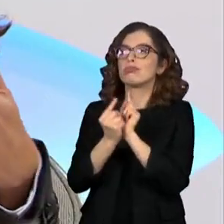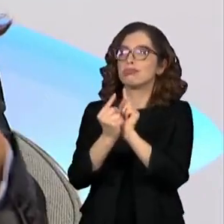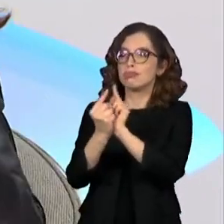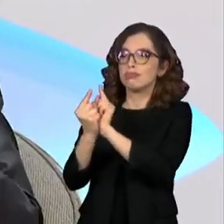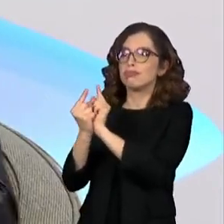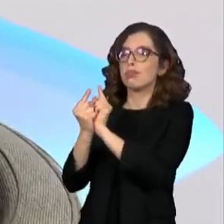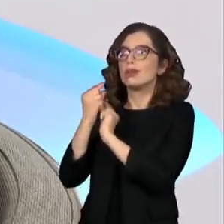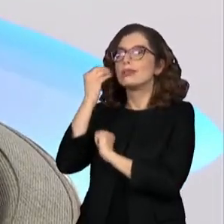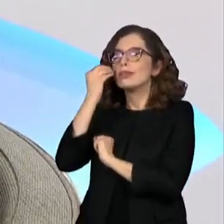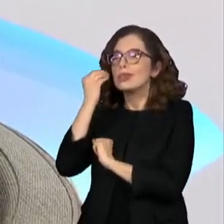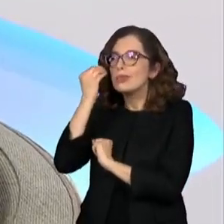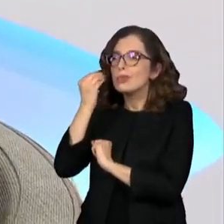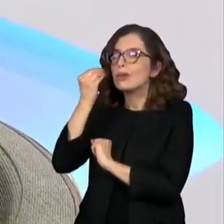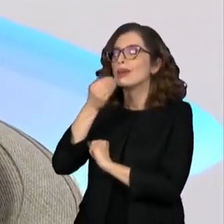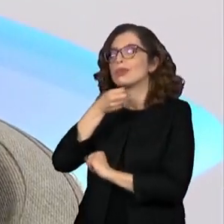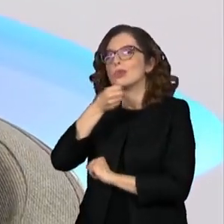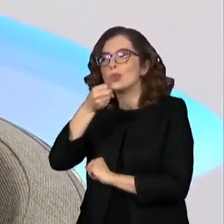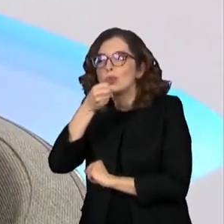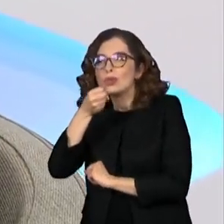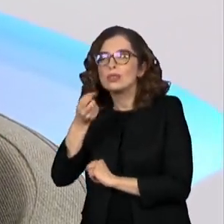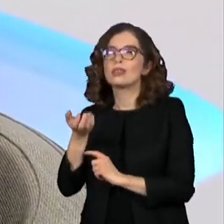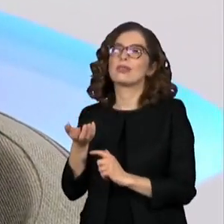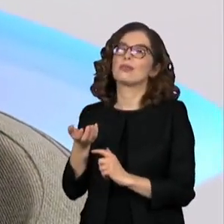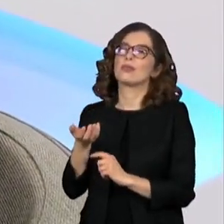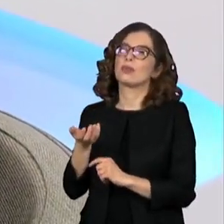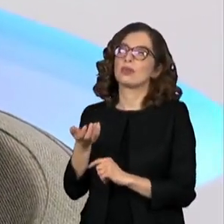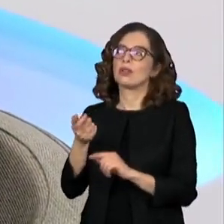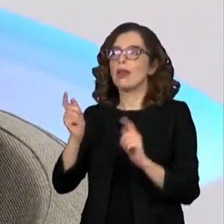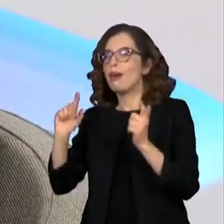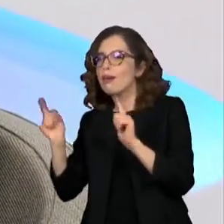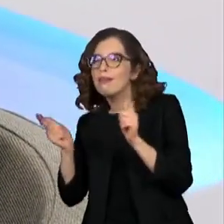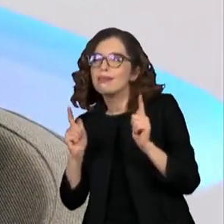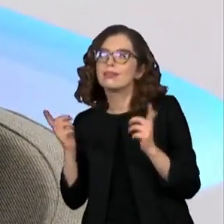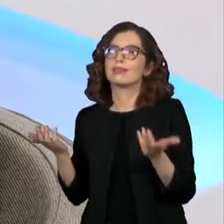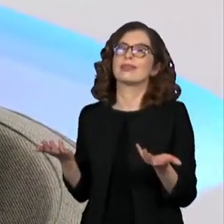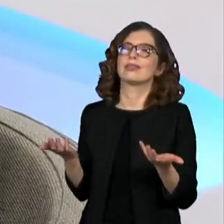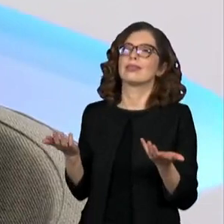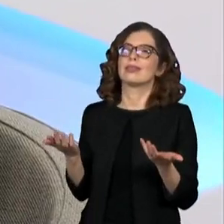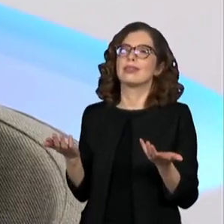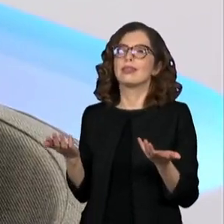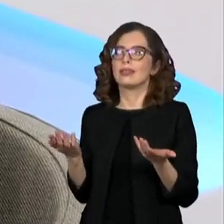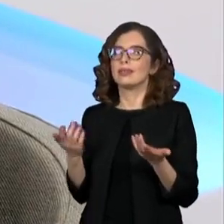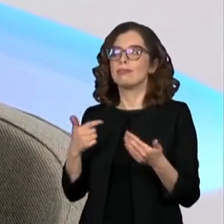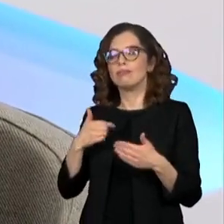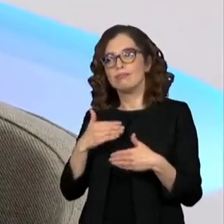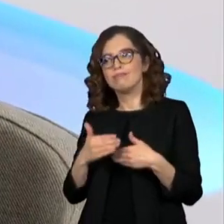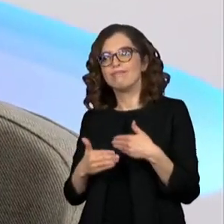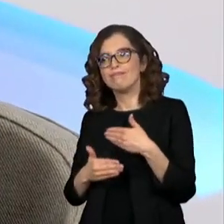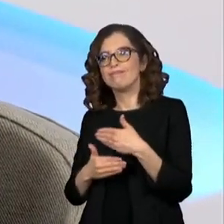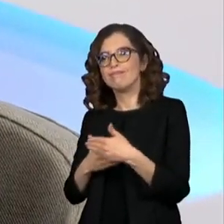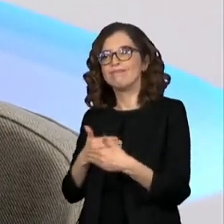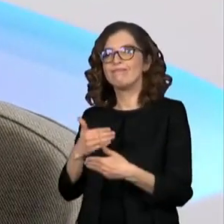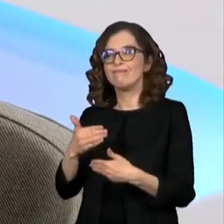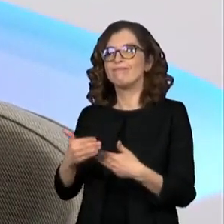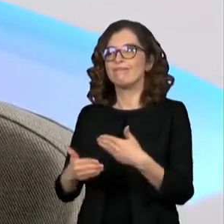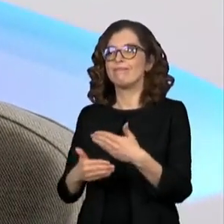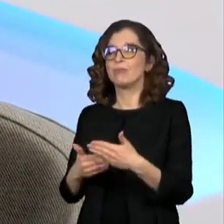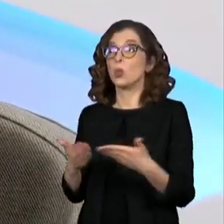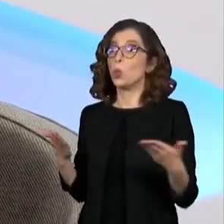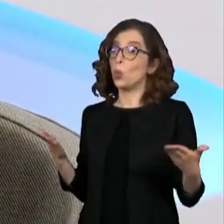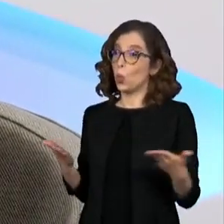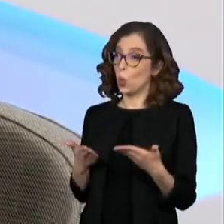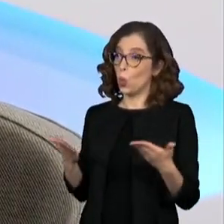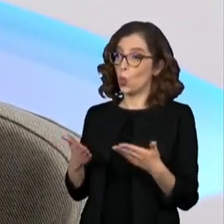experiência jornalística, e dando passos no caminho, na direção do entretenimento. E agora eu vou estar numa